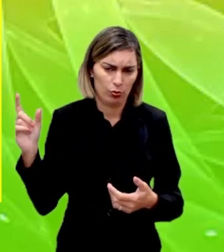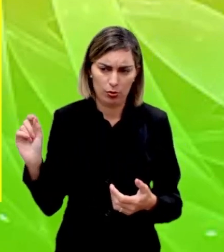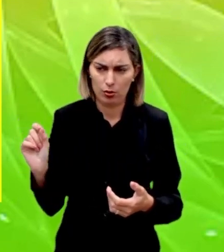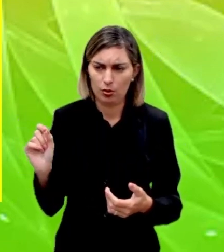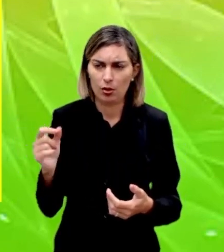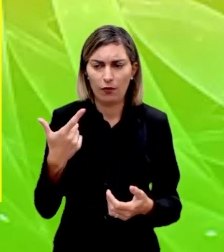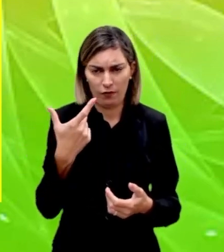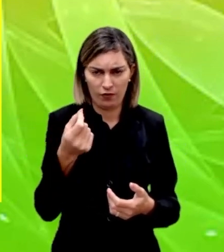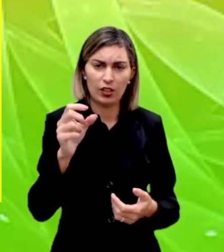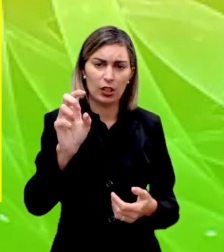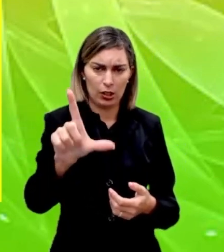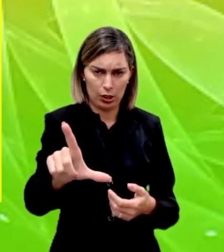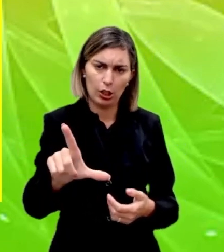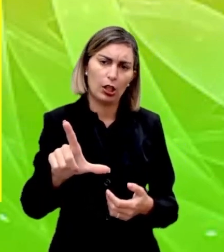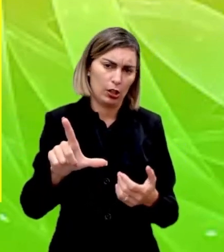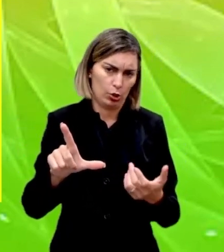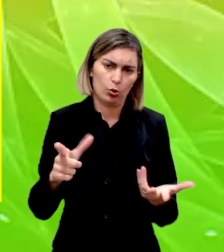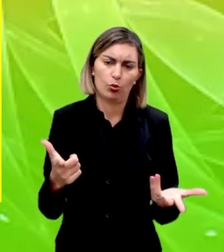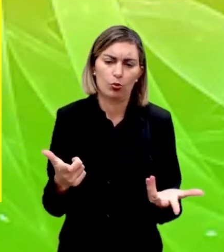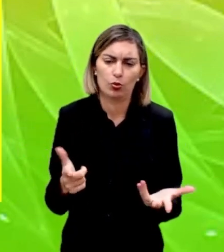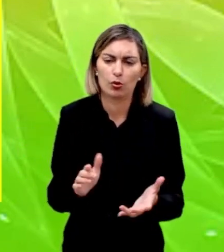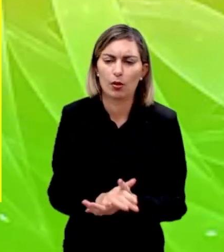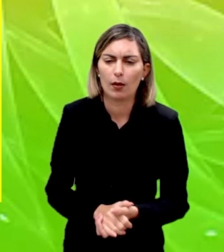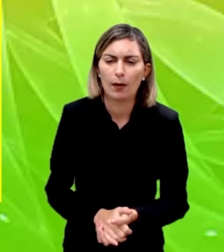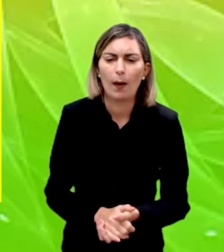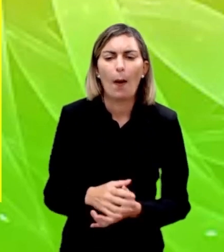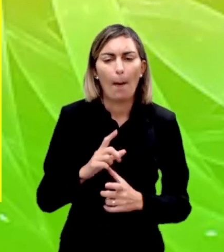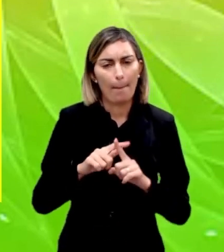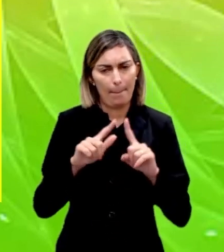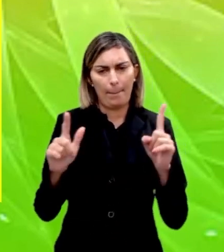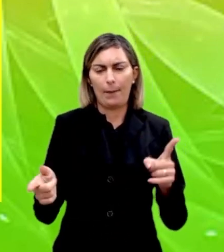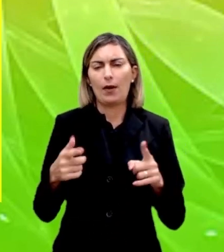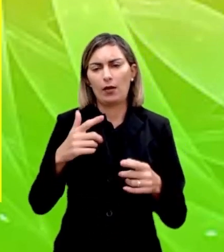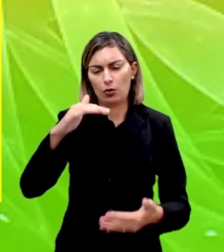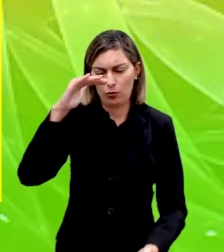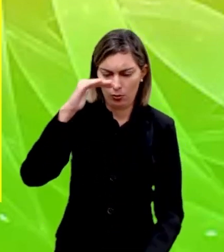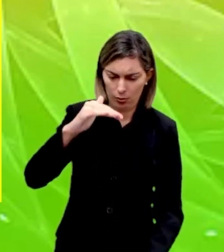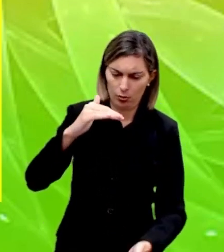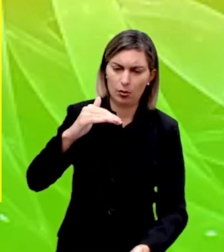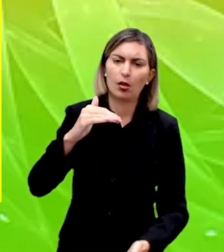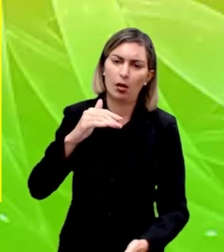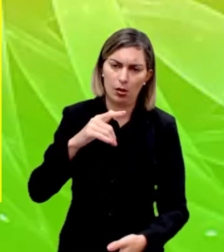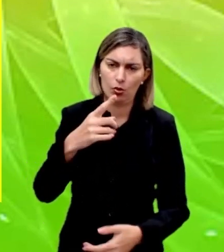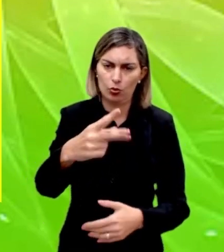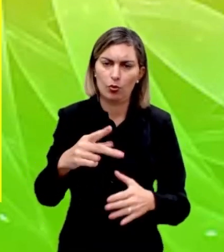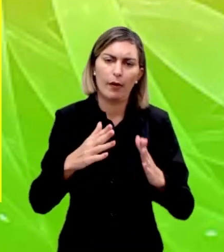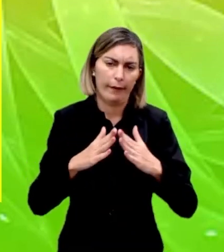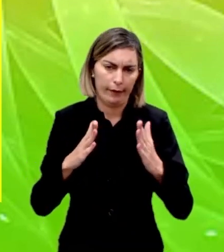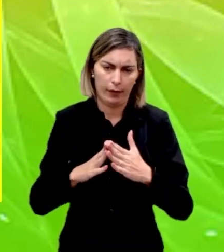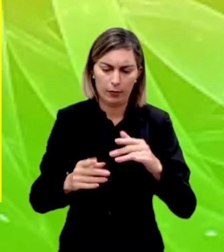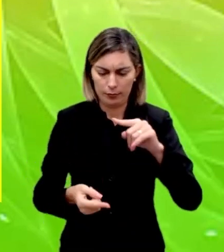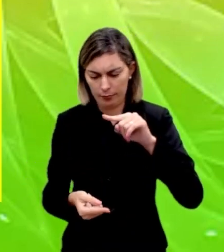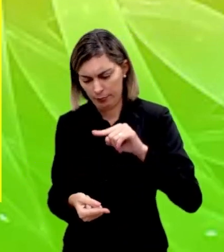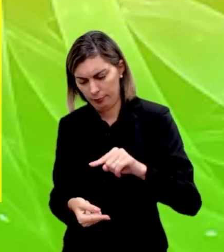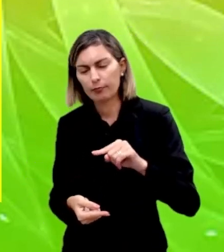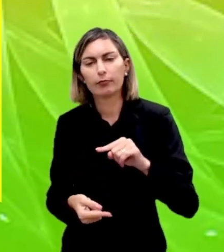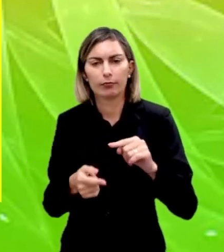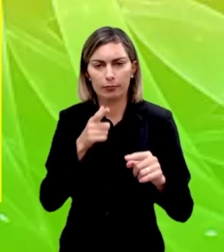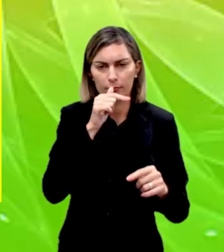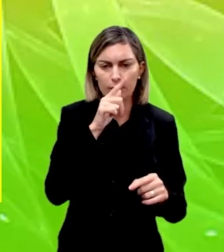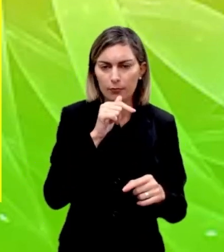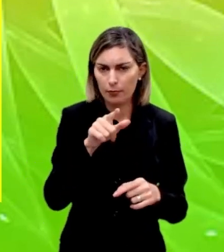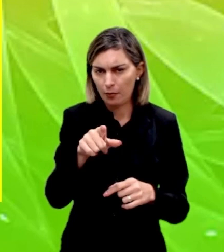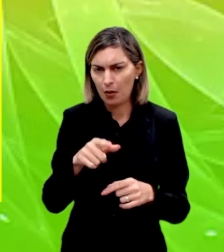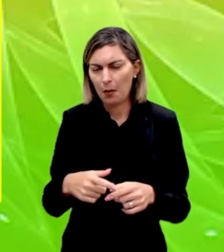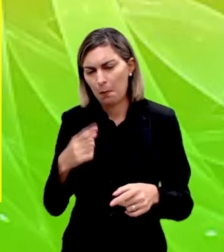220 litros, 200 litros era demais. Mas aquele garrafão de 20 litros ou a garrafinha de 500 ml, não se